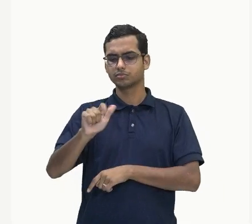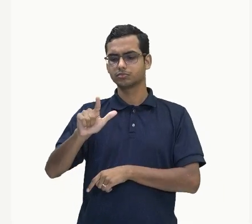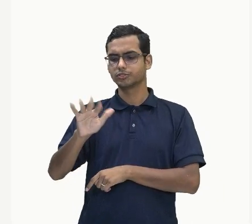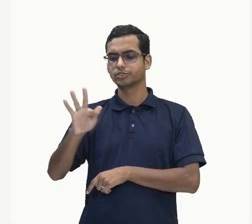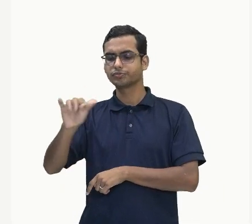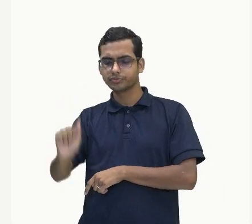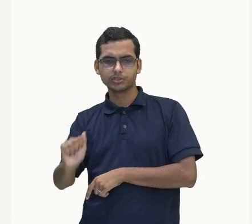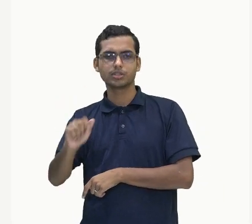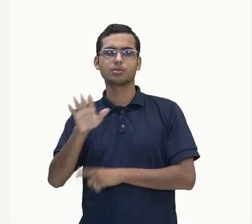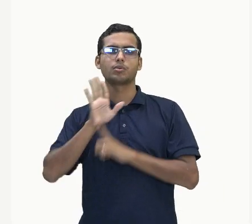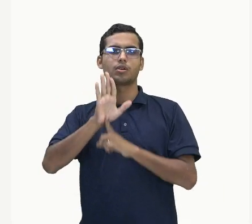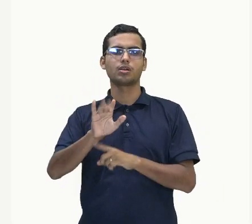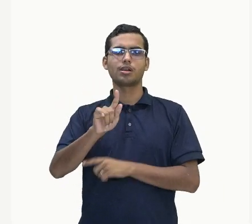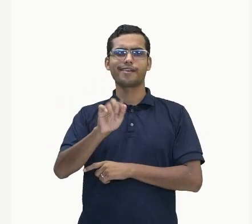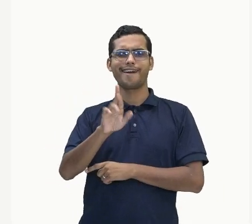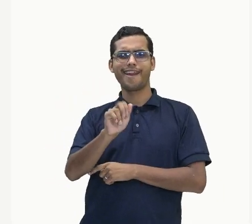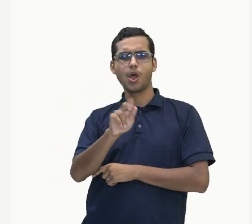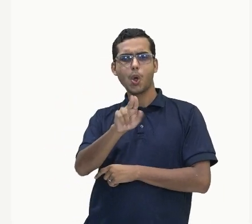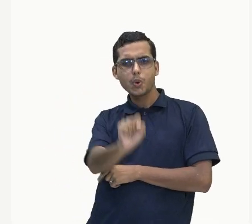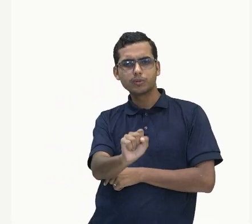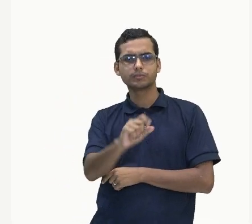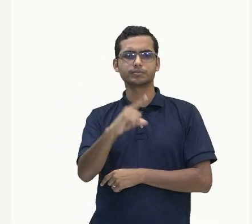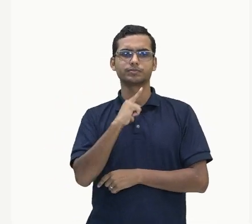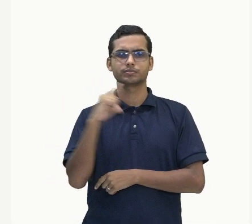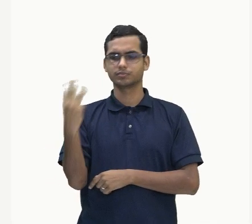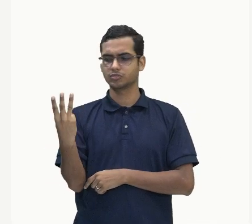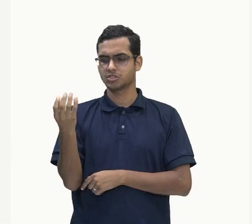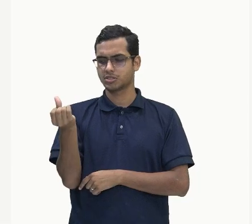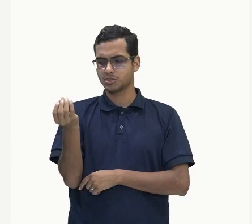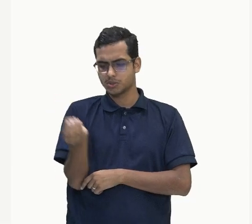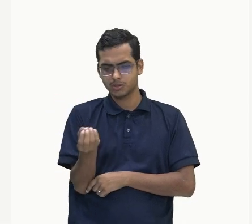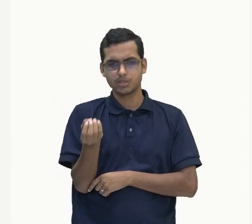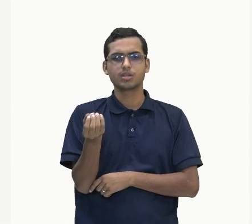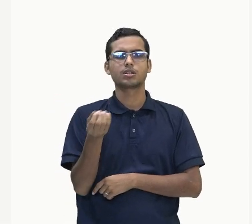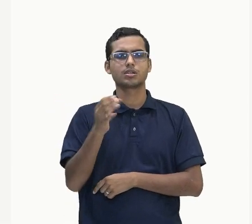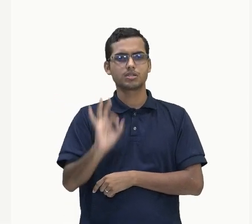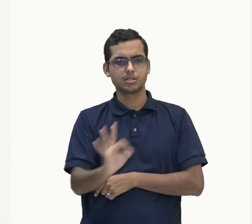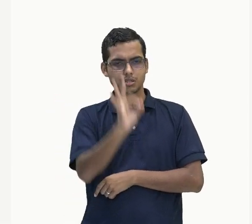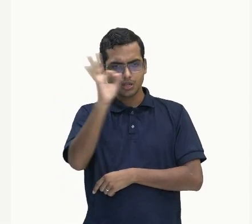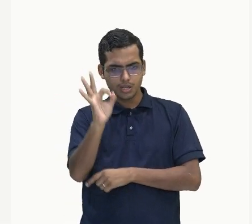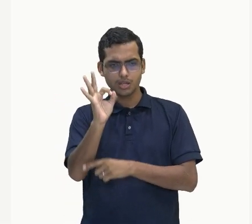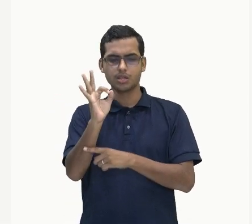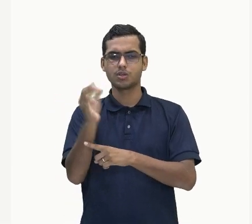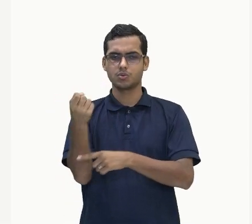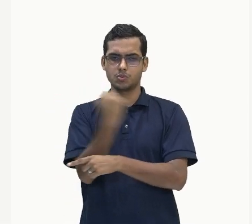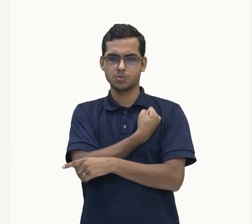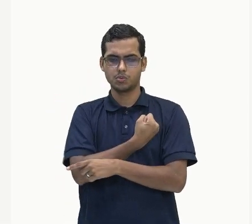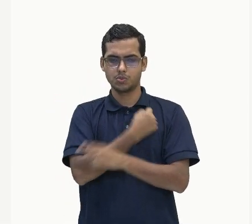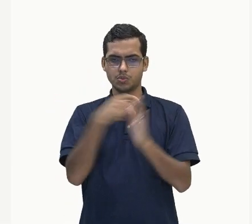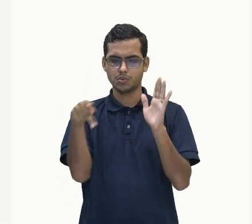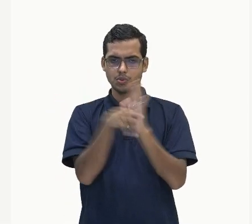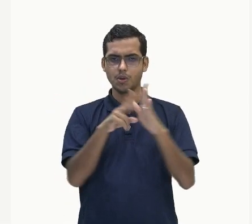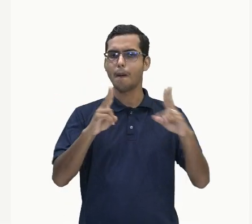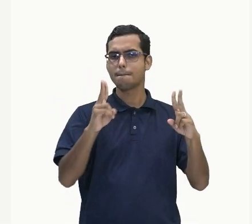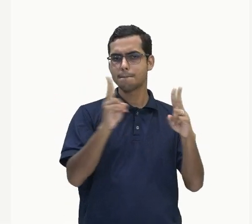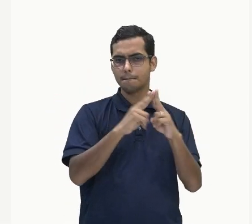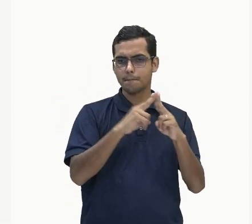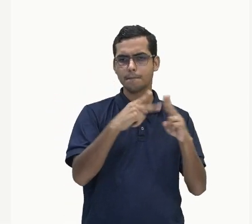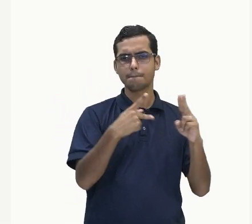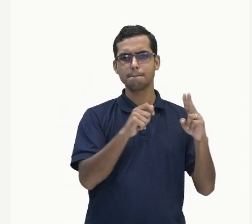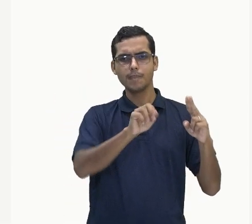espelhos. Se a divisão 360 por alfa for um número par, né? 360 é uma volta inteira na